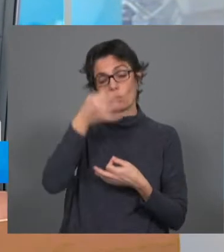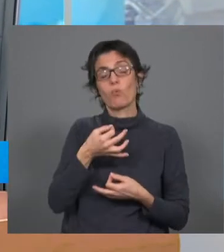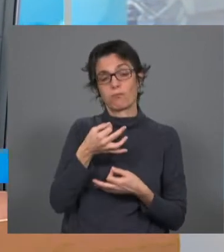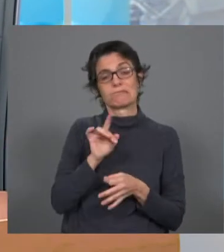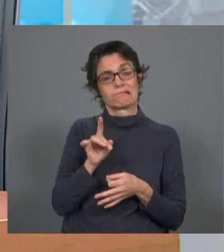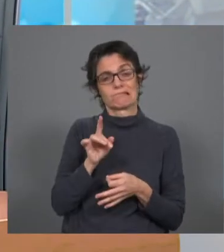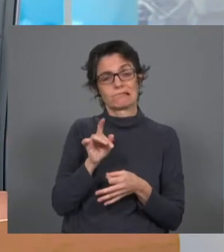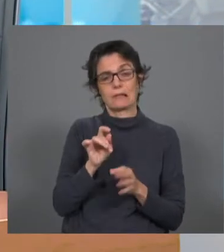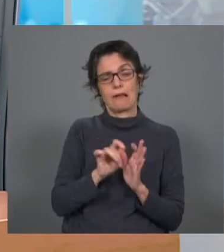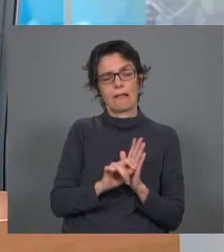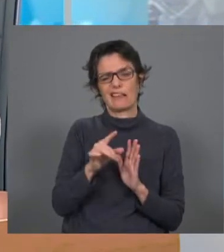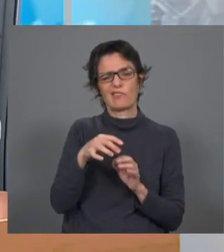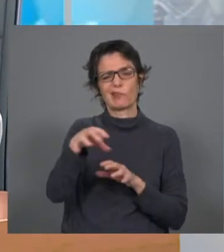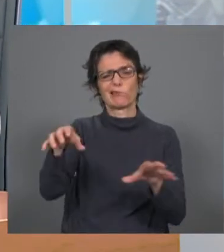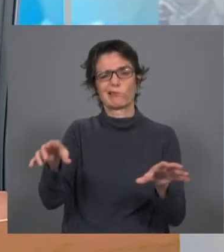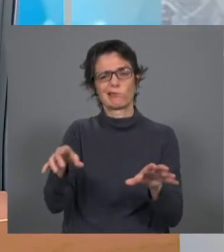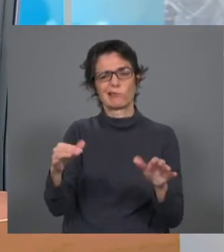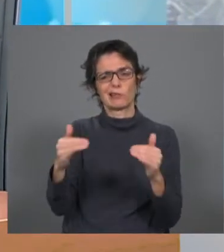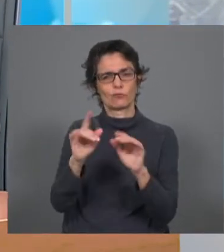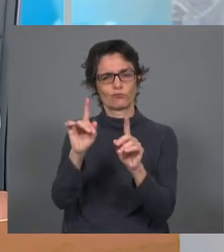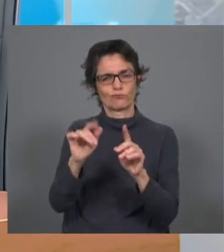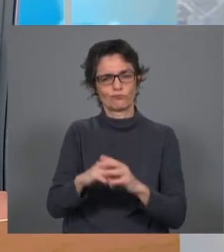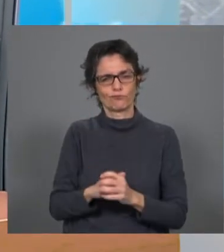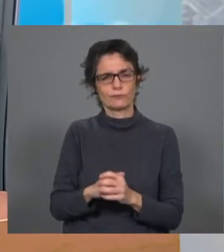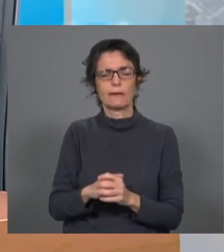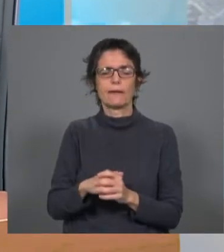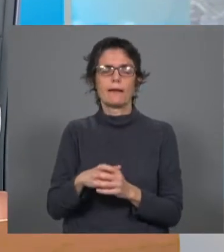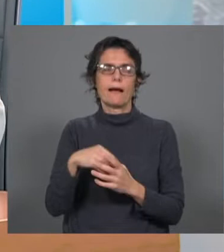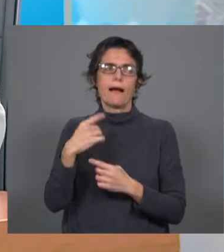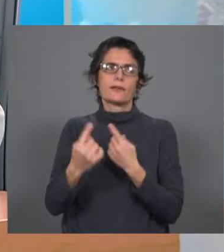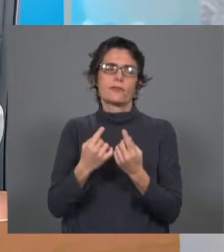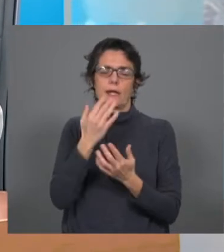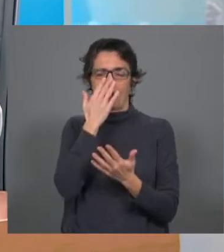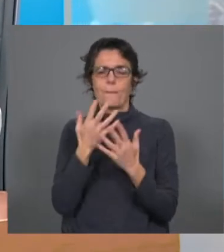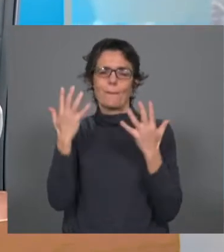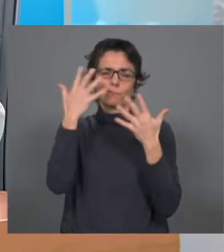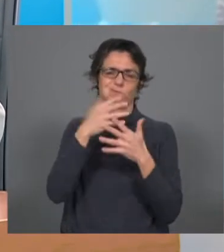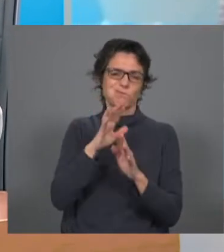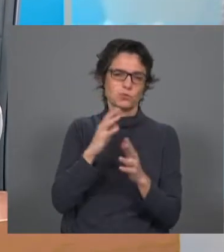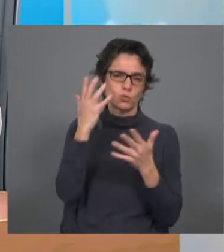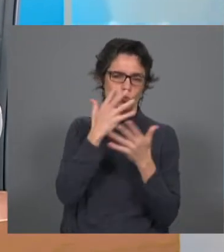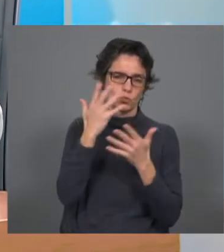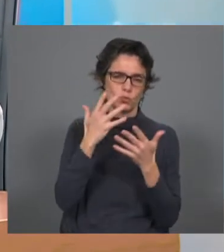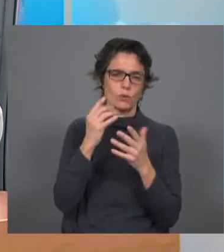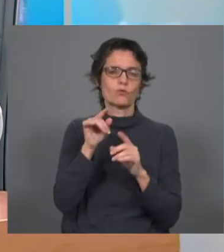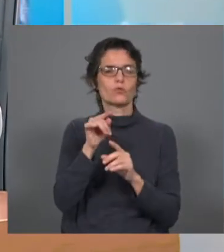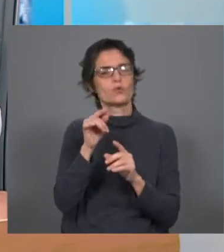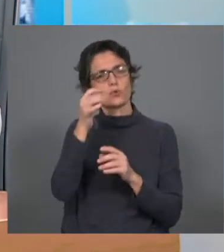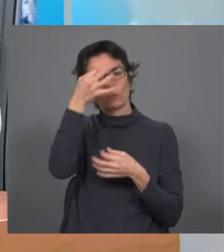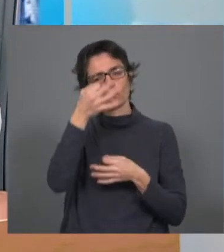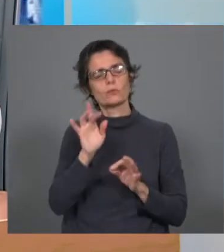portanto, mesmo com ambiguidades, há casos que o bom senso poderia ter evitado. Os casos